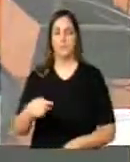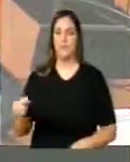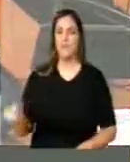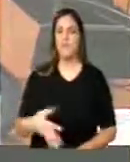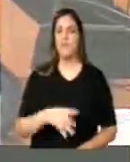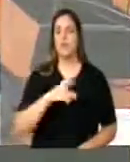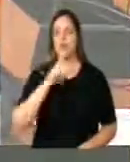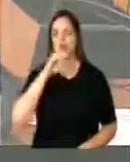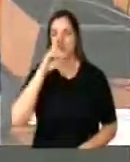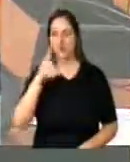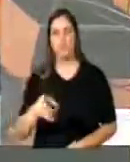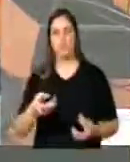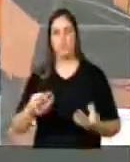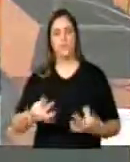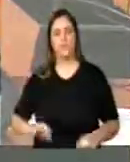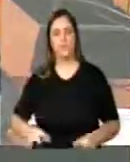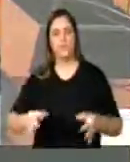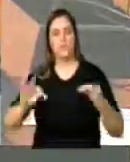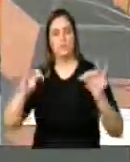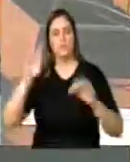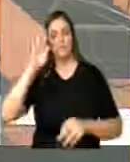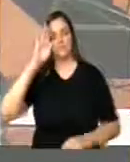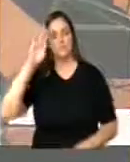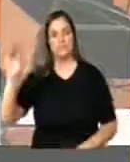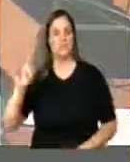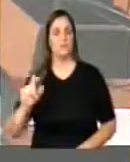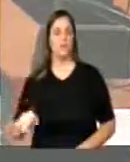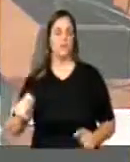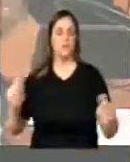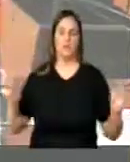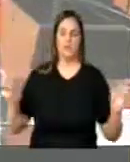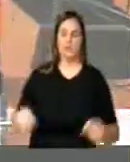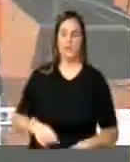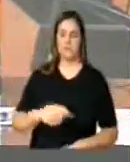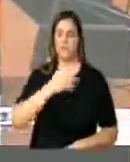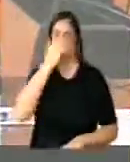inovação, deputado, na tecnologia, mas, sobretudo, na capacidade dos trabalhadores brasileiros.